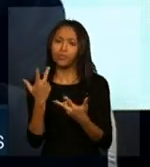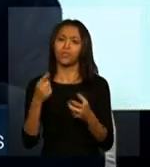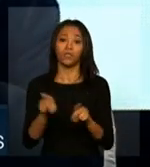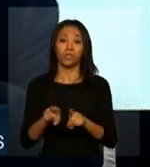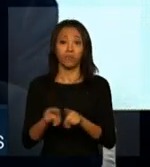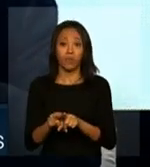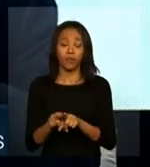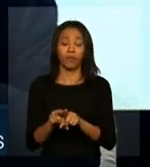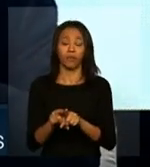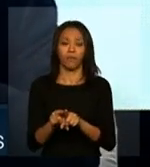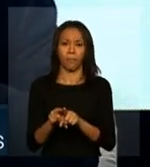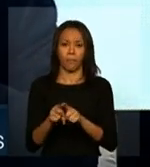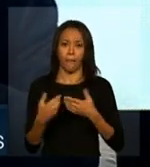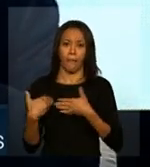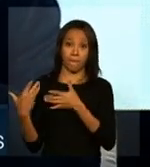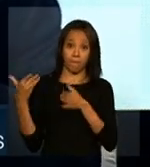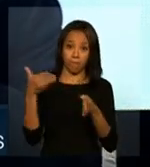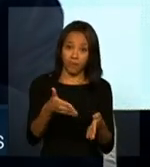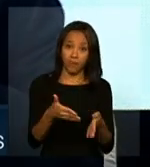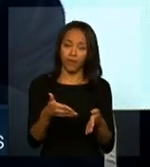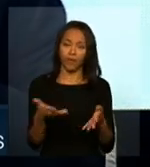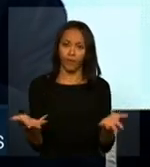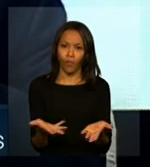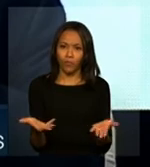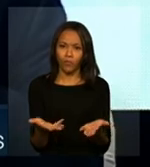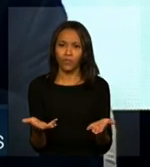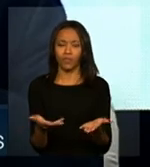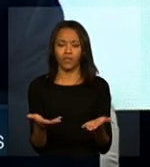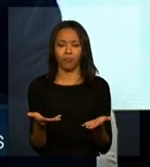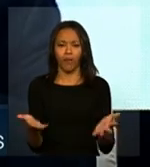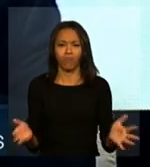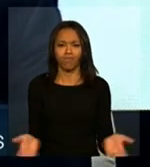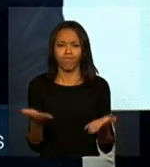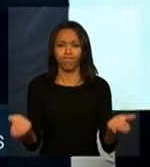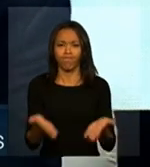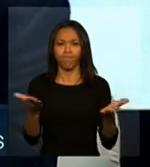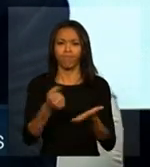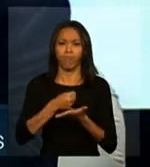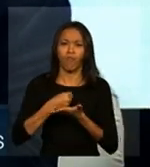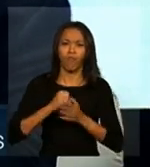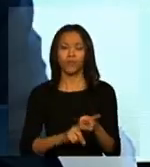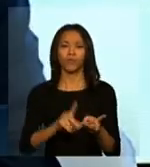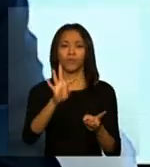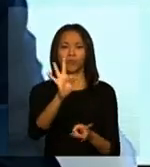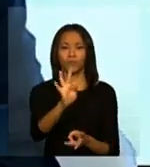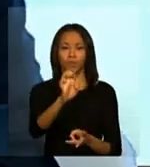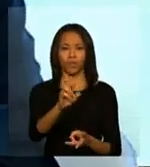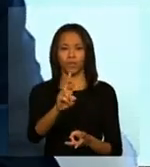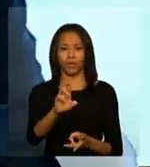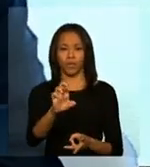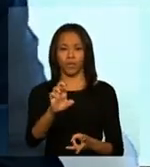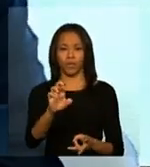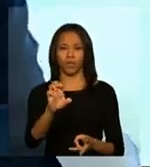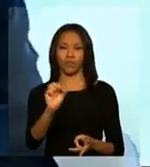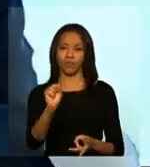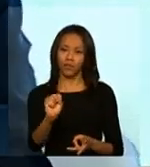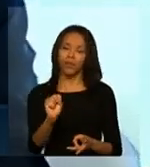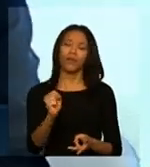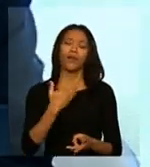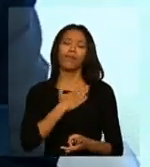participação dessa nossa agricultura na consolidação do PA. Contigo, ministro. É um prazer estar